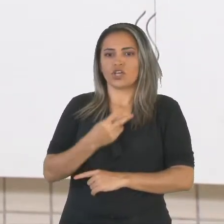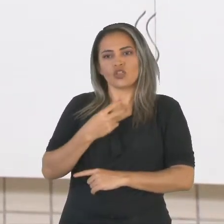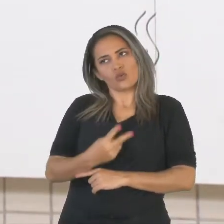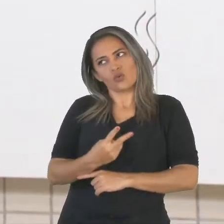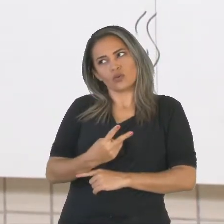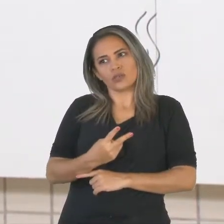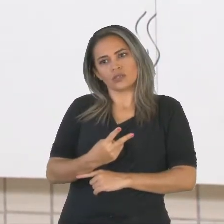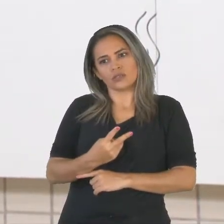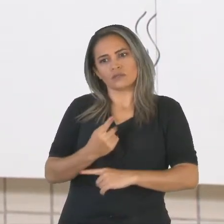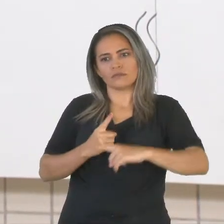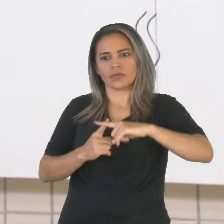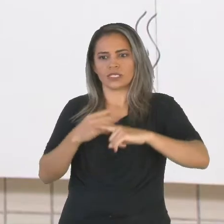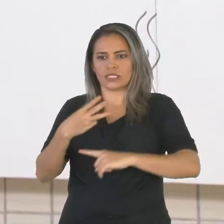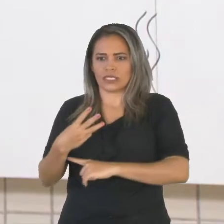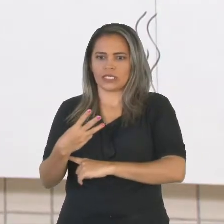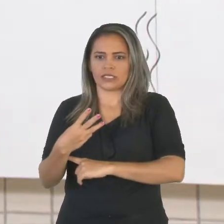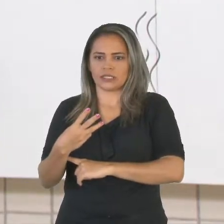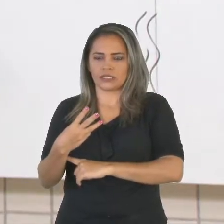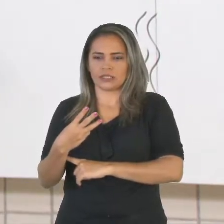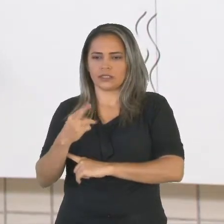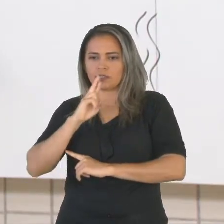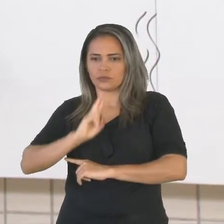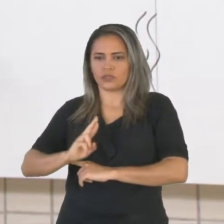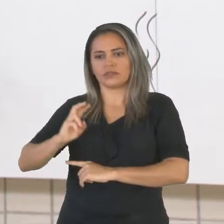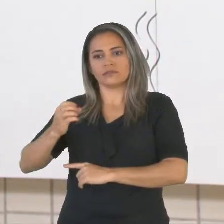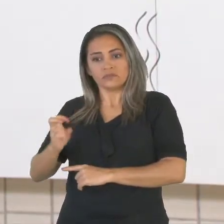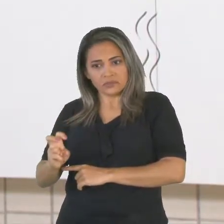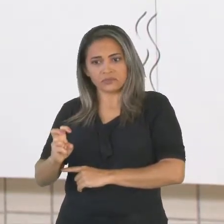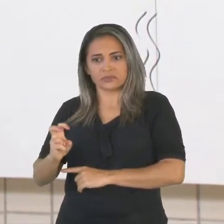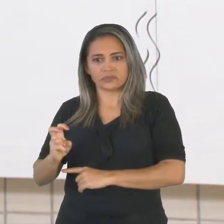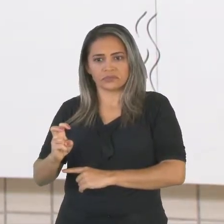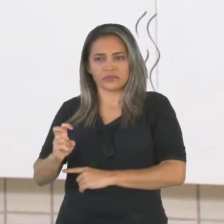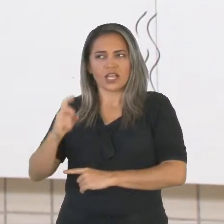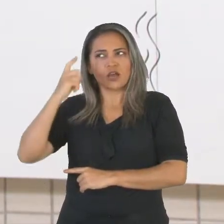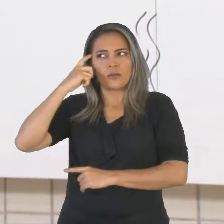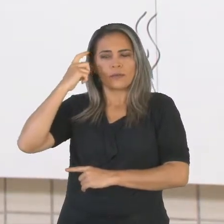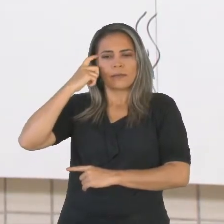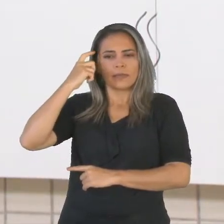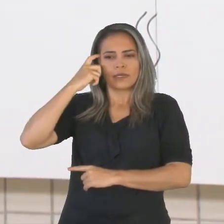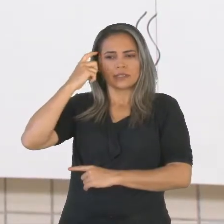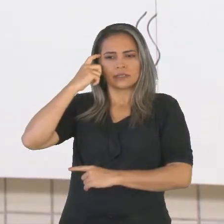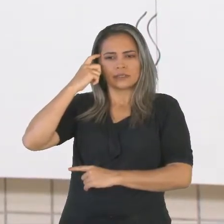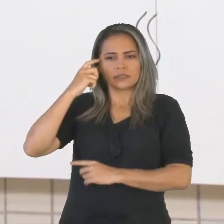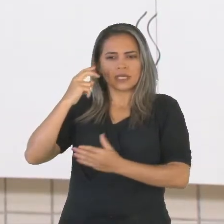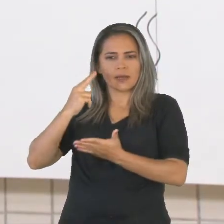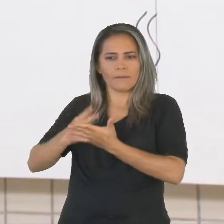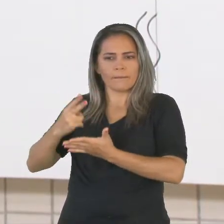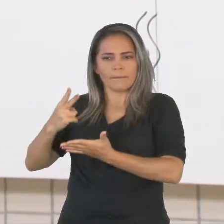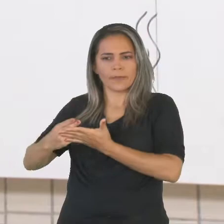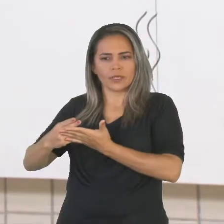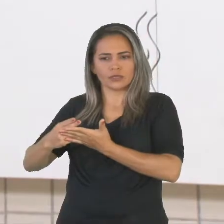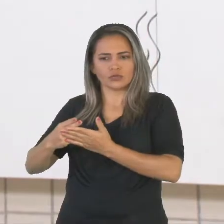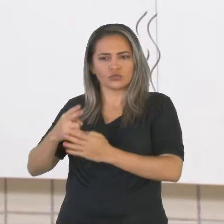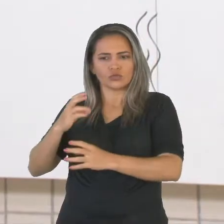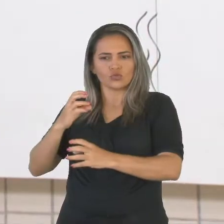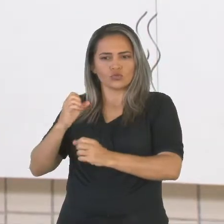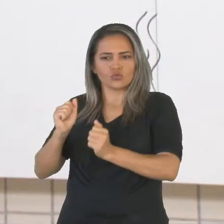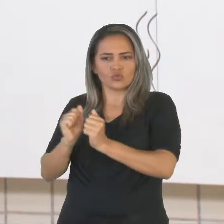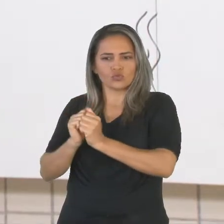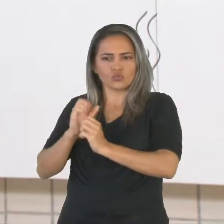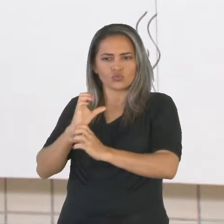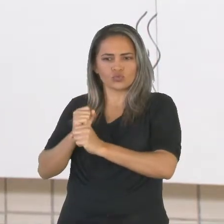2 mais 3, 5. Então eu vou pensar em pares de número que quando eu junto ou somo, me chega a 5.